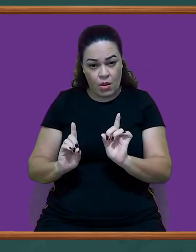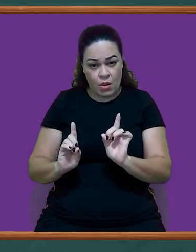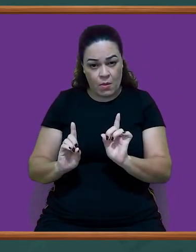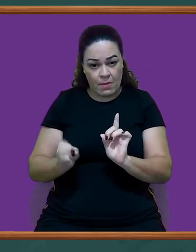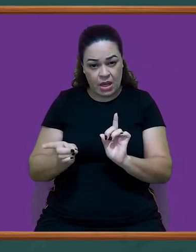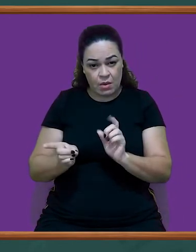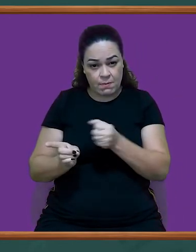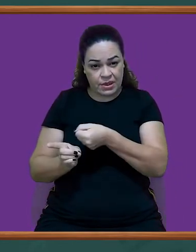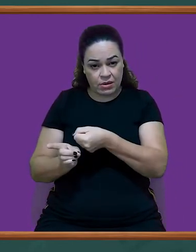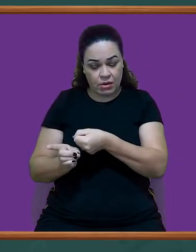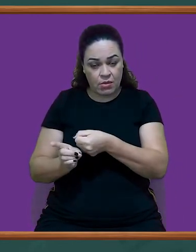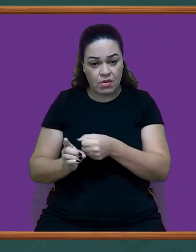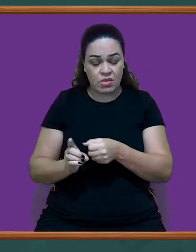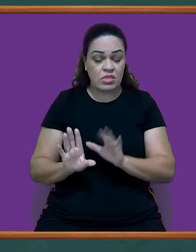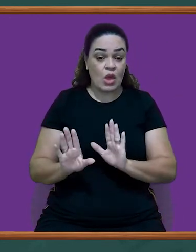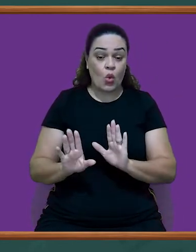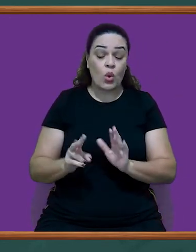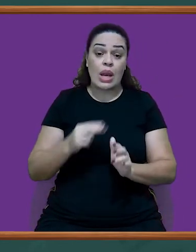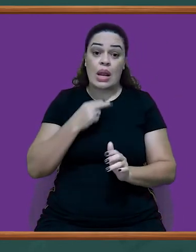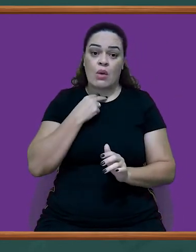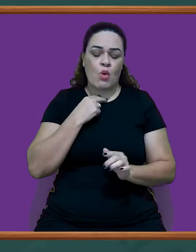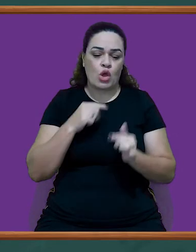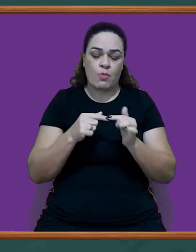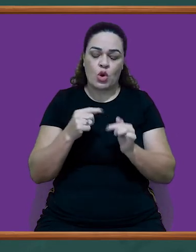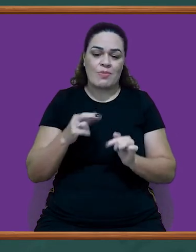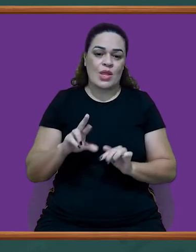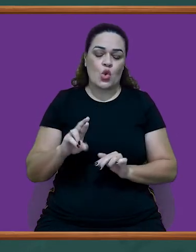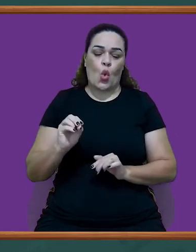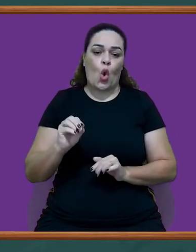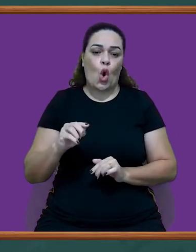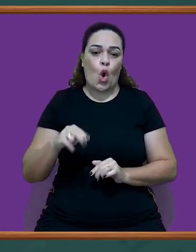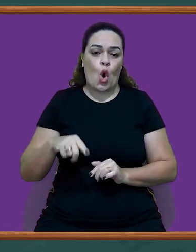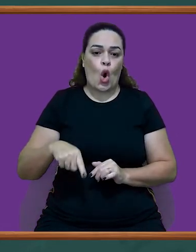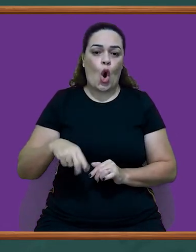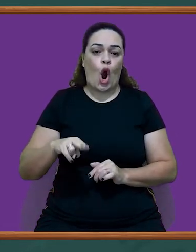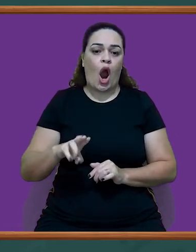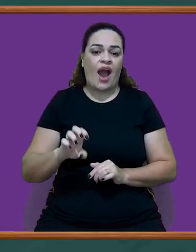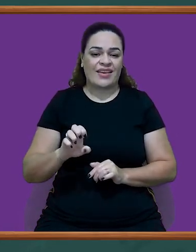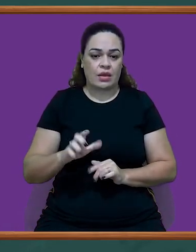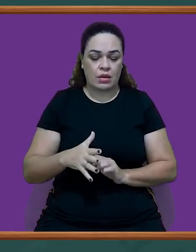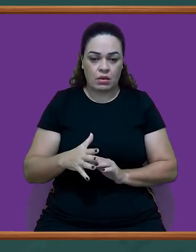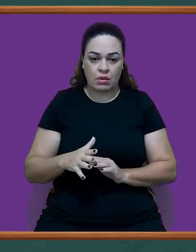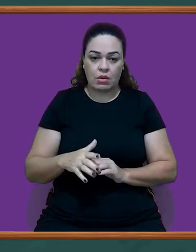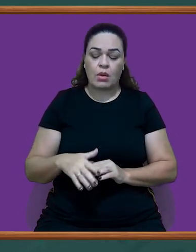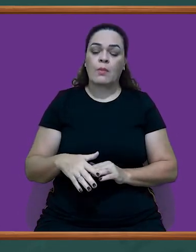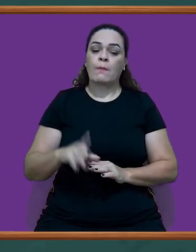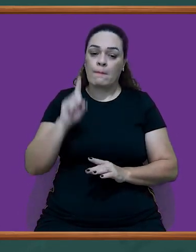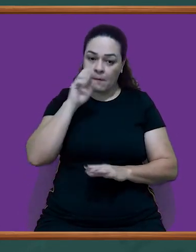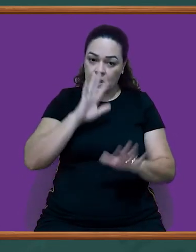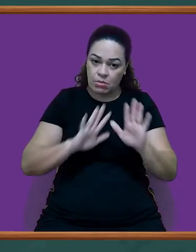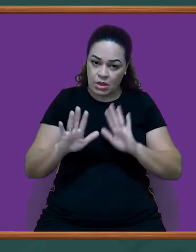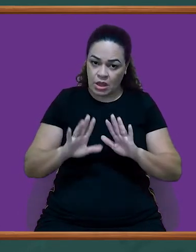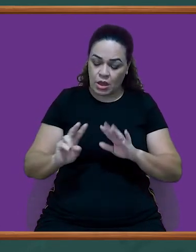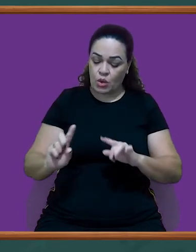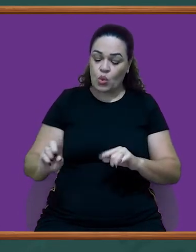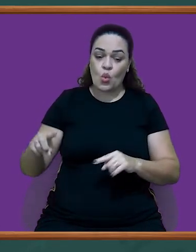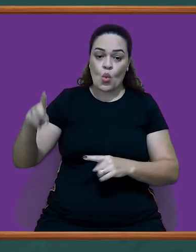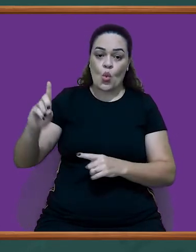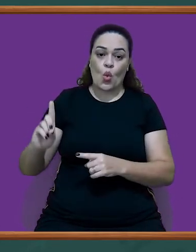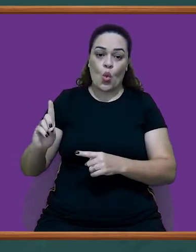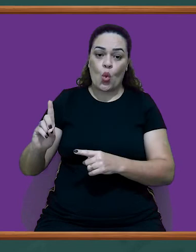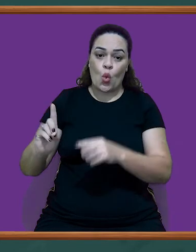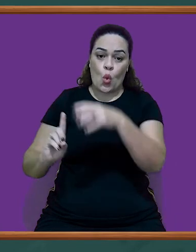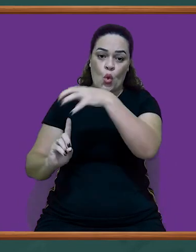isso não é permitido primeiro eu preciso proteger o meu rei de alguma forma e daí sim fazer o rock